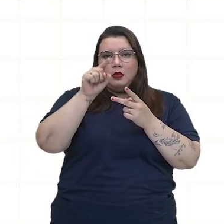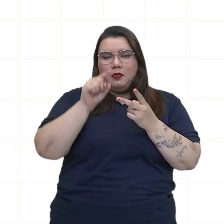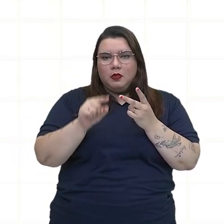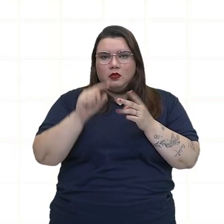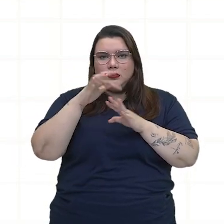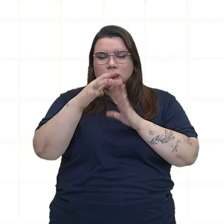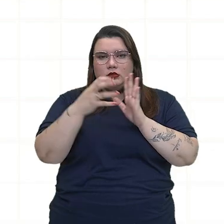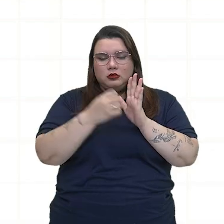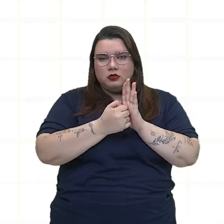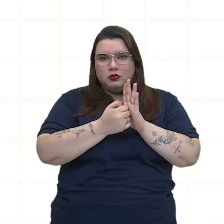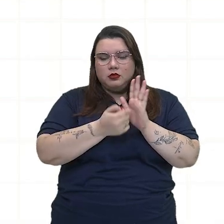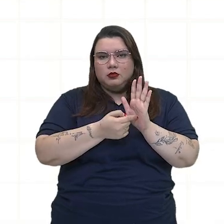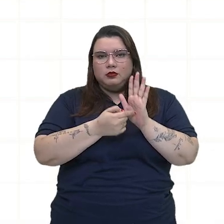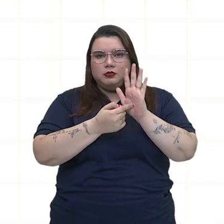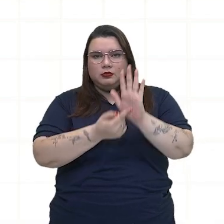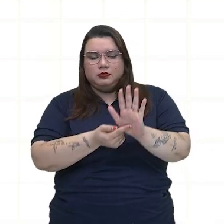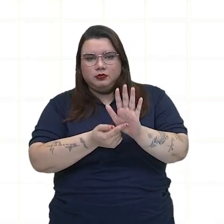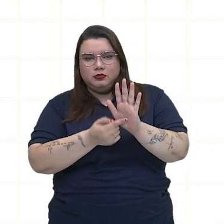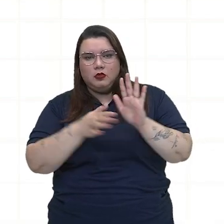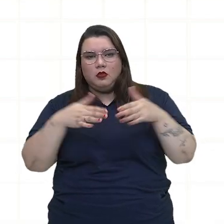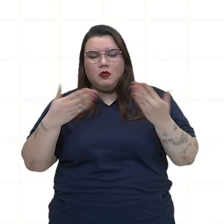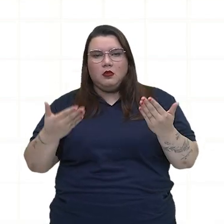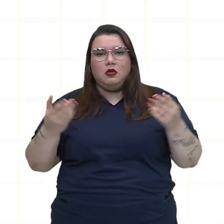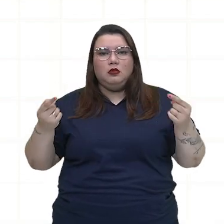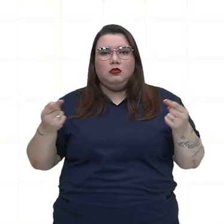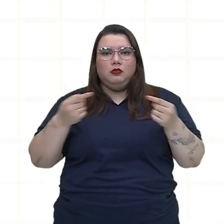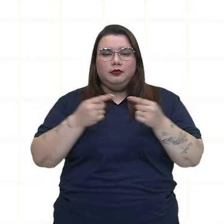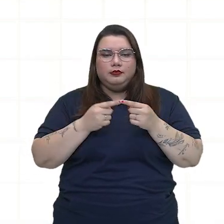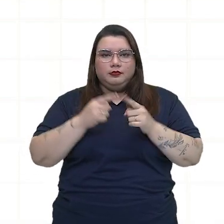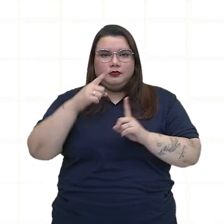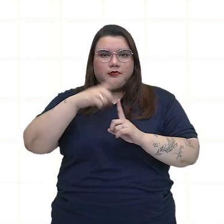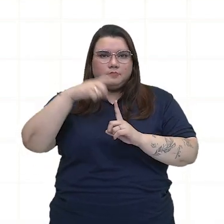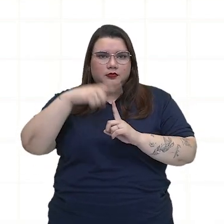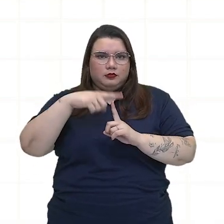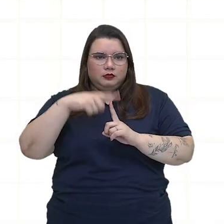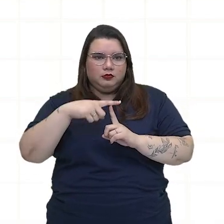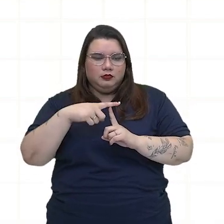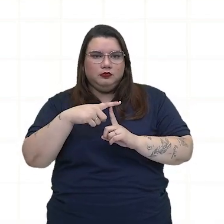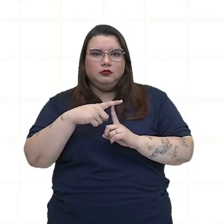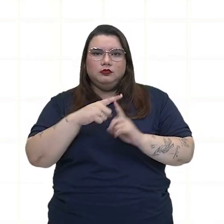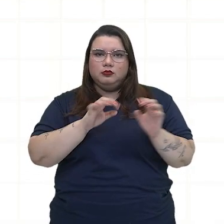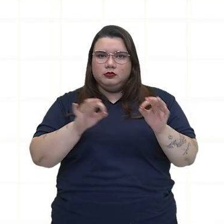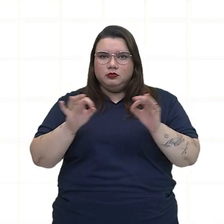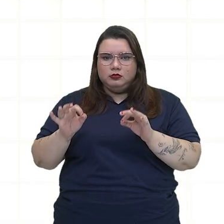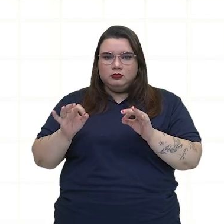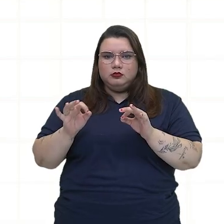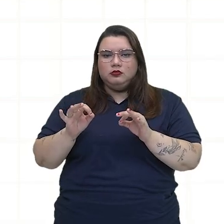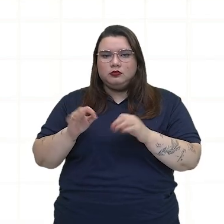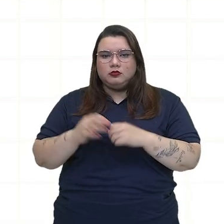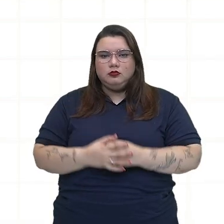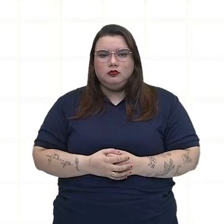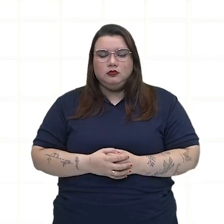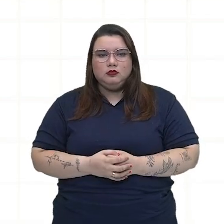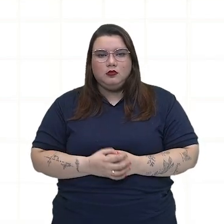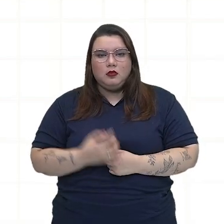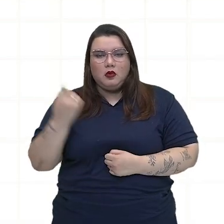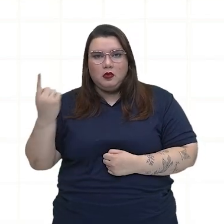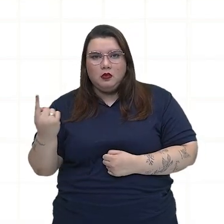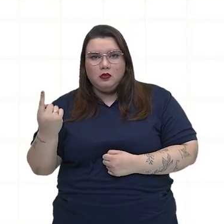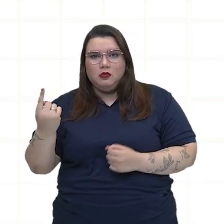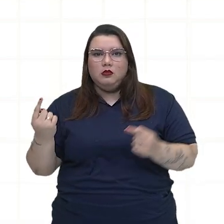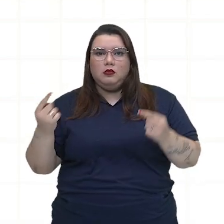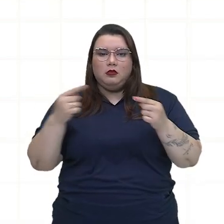vai indicar a proporção, como a gente vai ler. Nesse caso, 1